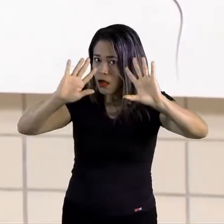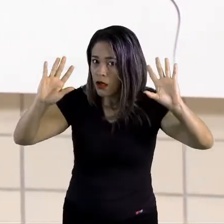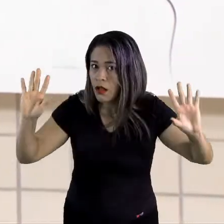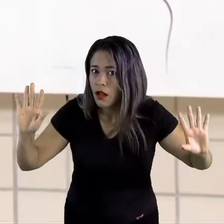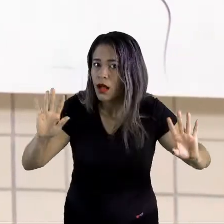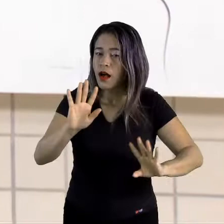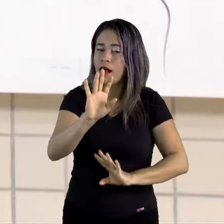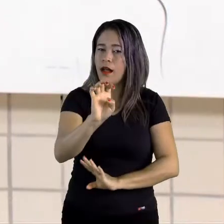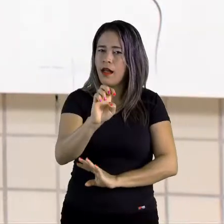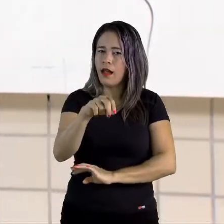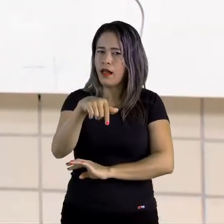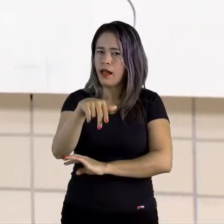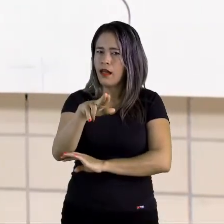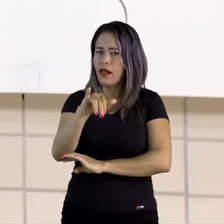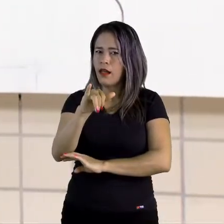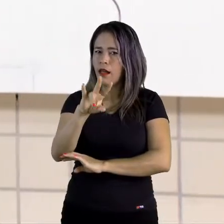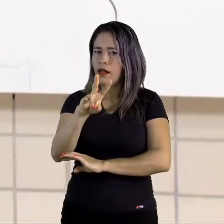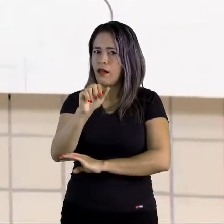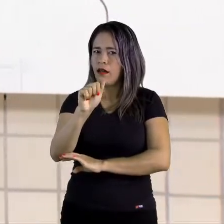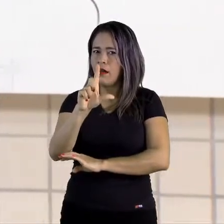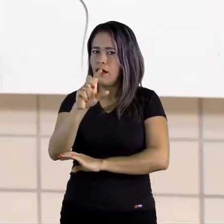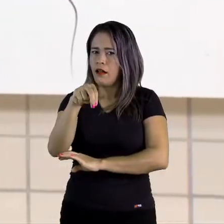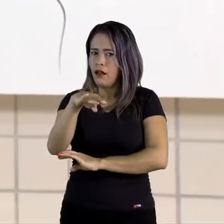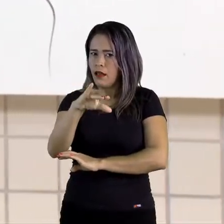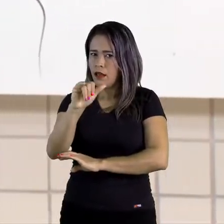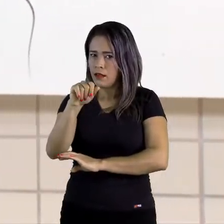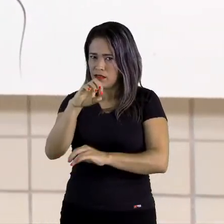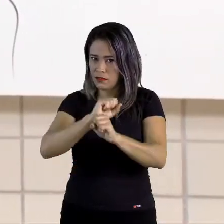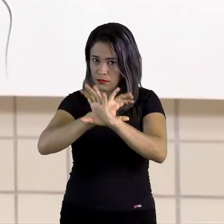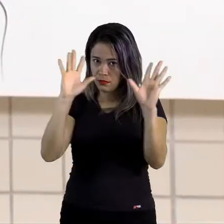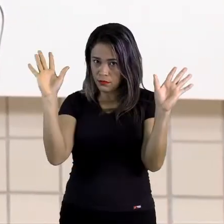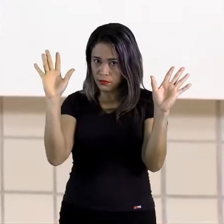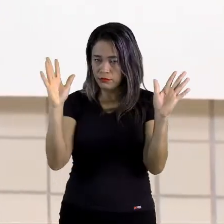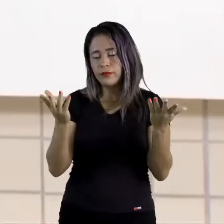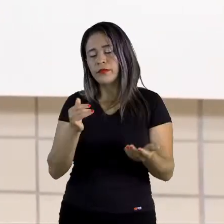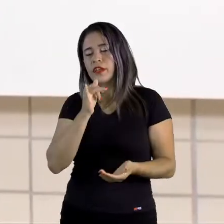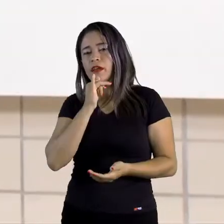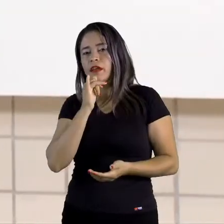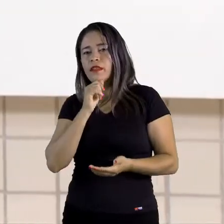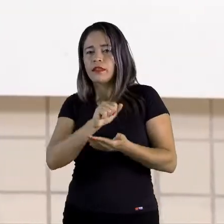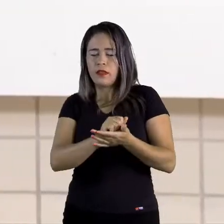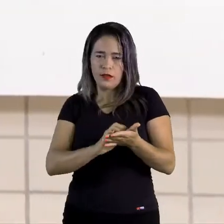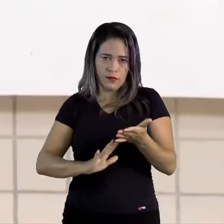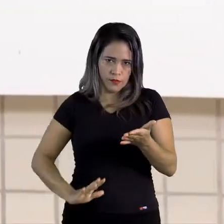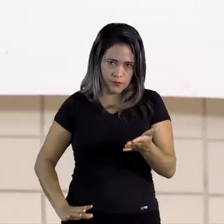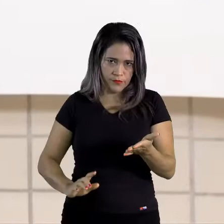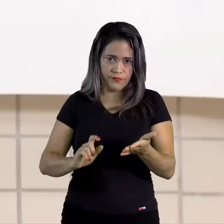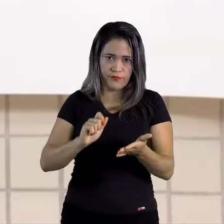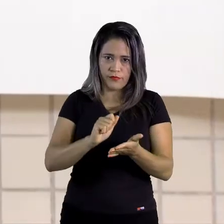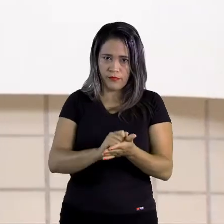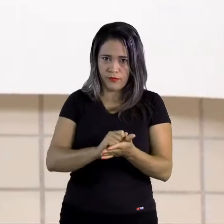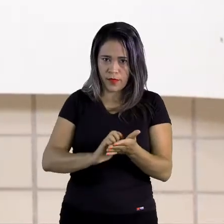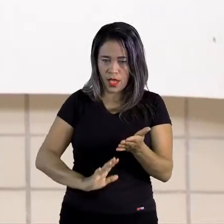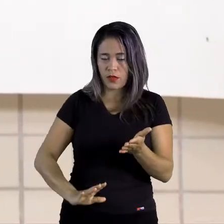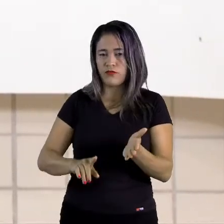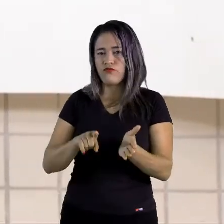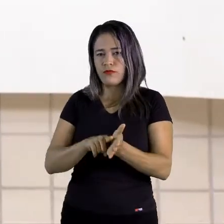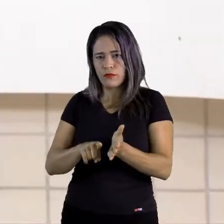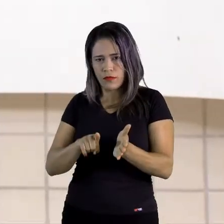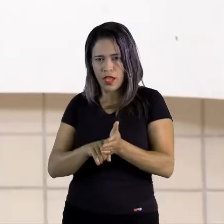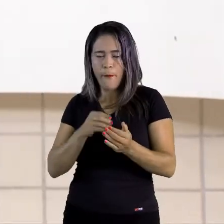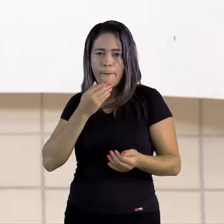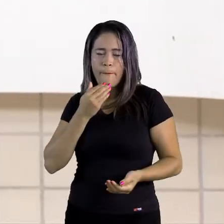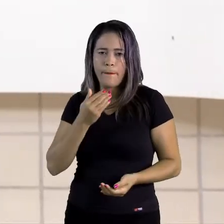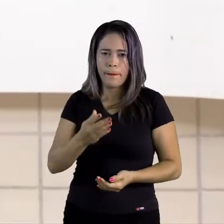vocês conseguem encontrar. Tem um exercíciozinho no bloco de vocês que ele pede para que